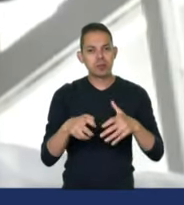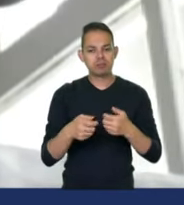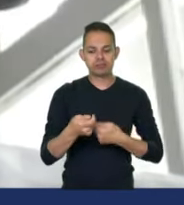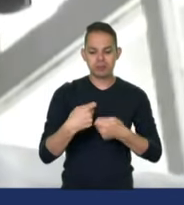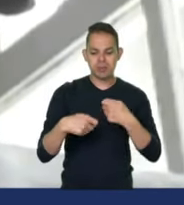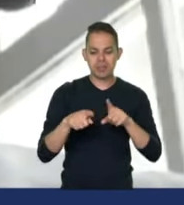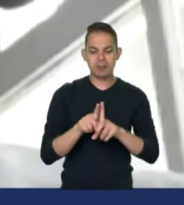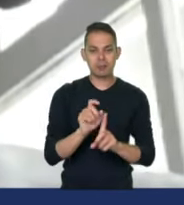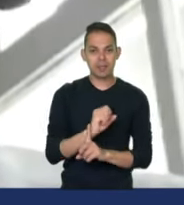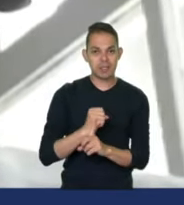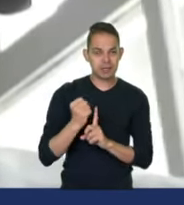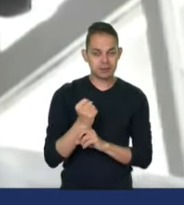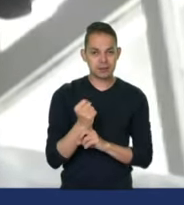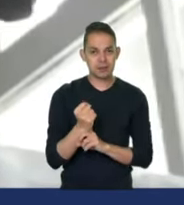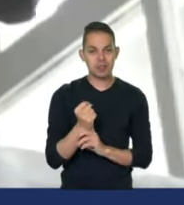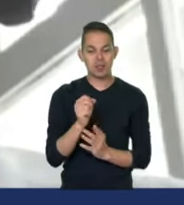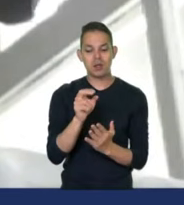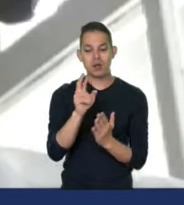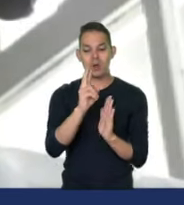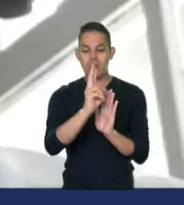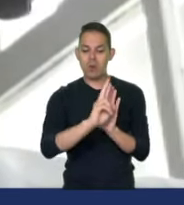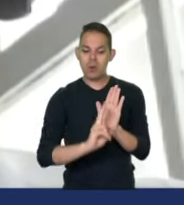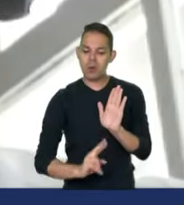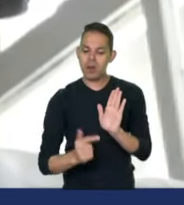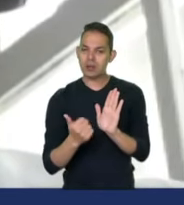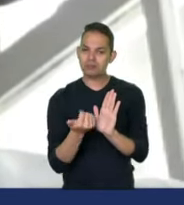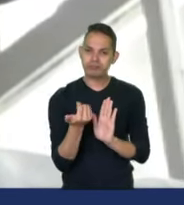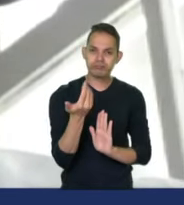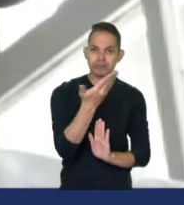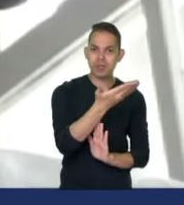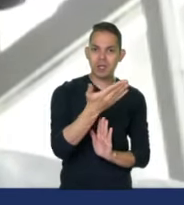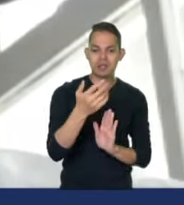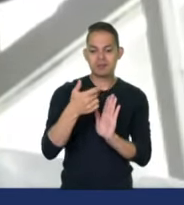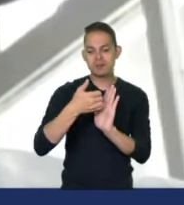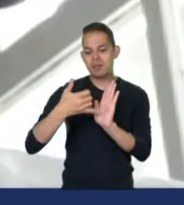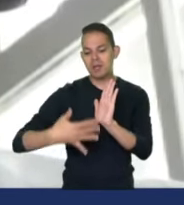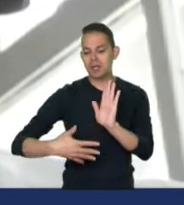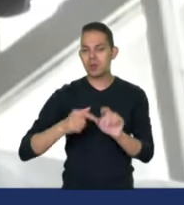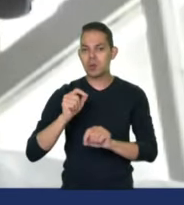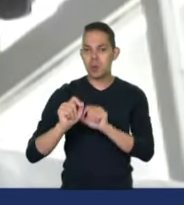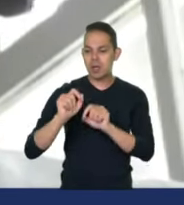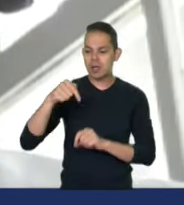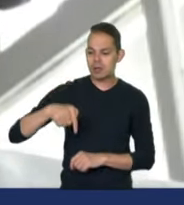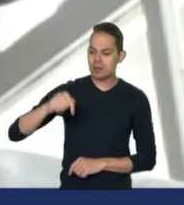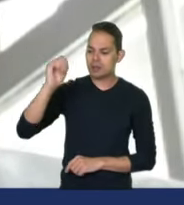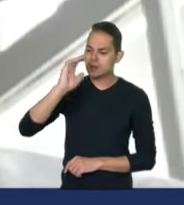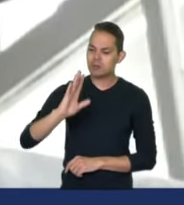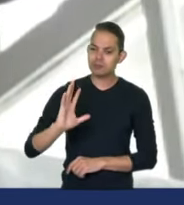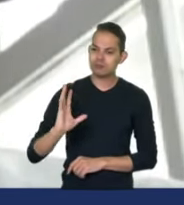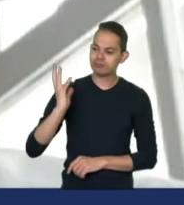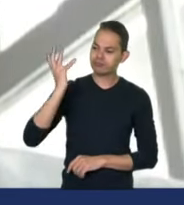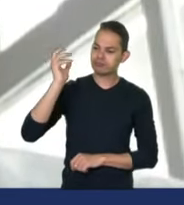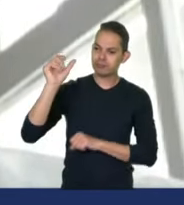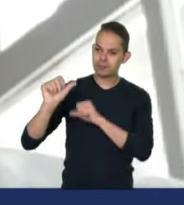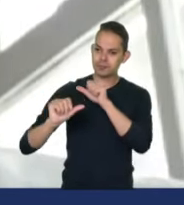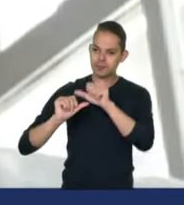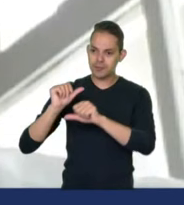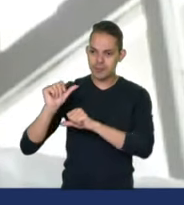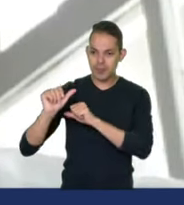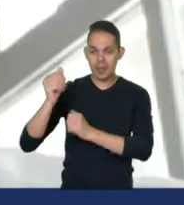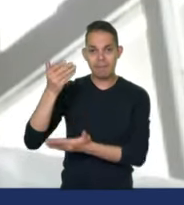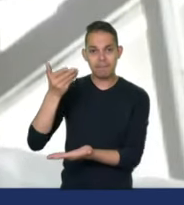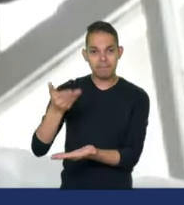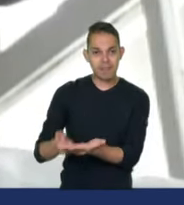relatório Stern, no Brasil, essa transição, essa mudança climática provoca perdas, já gerou perdas